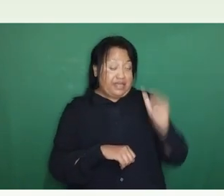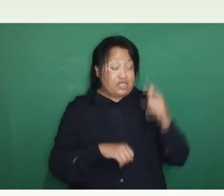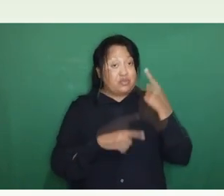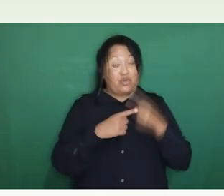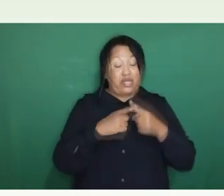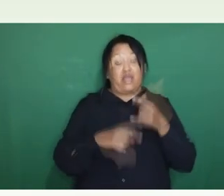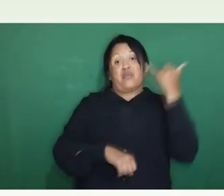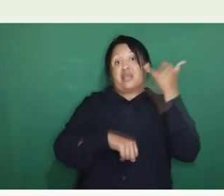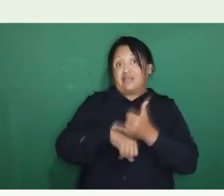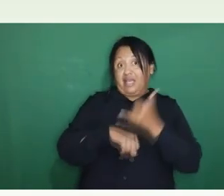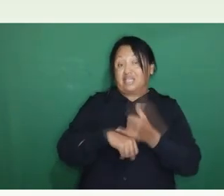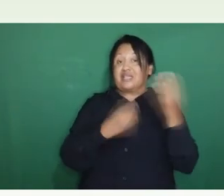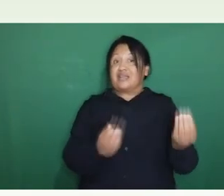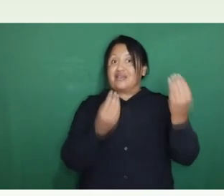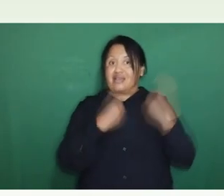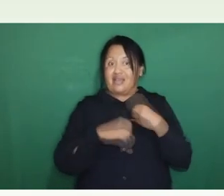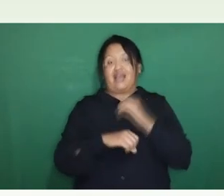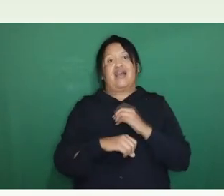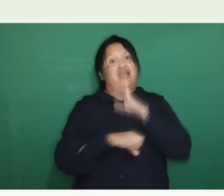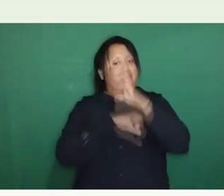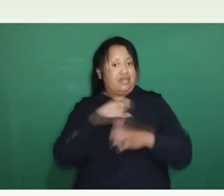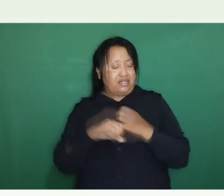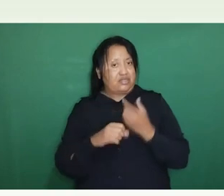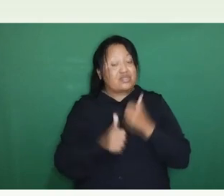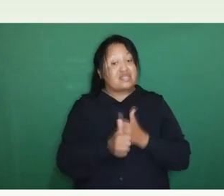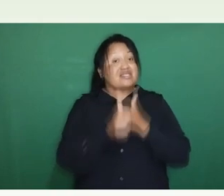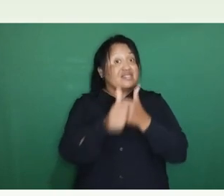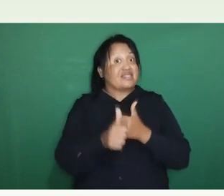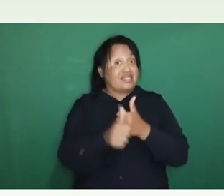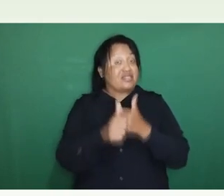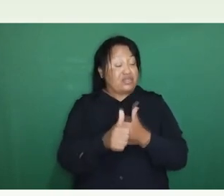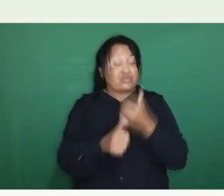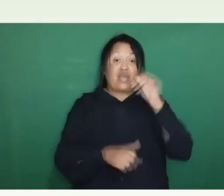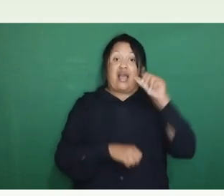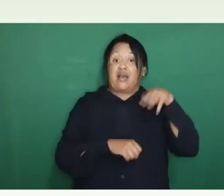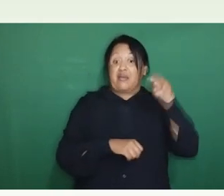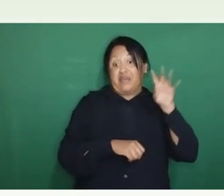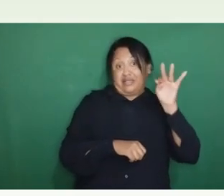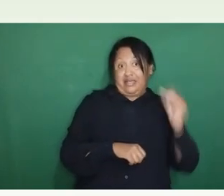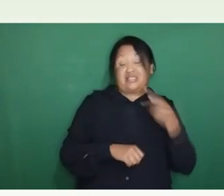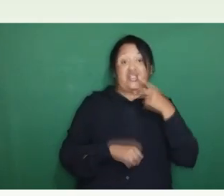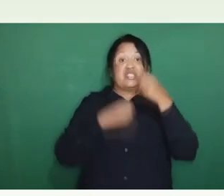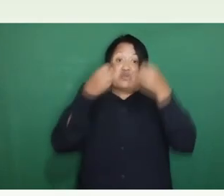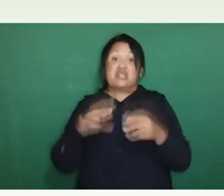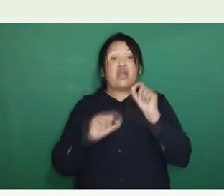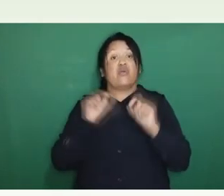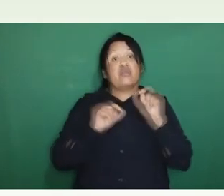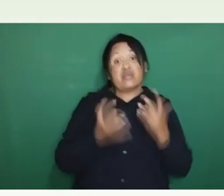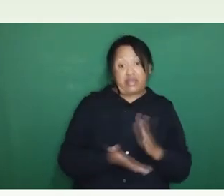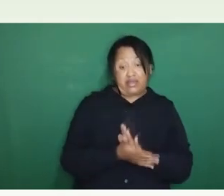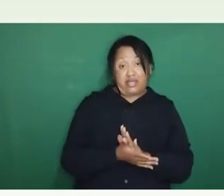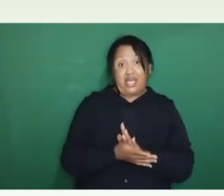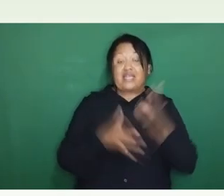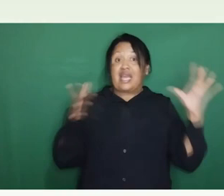pelos ametais bom então ele fala o seguinte que a ligação